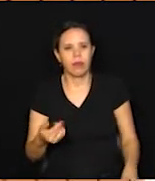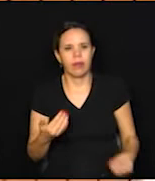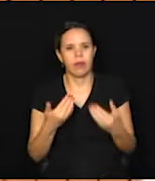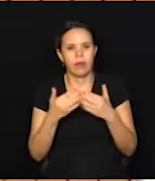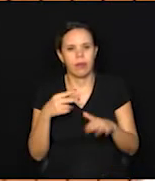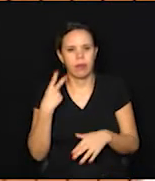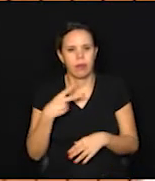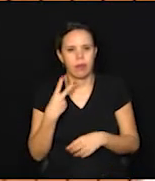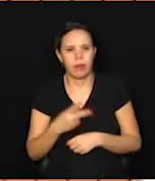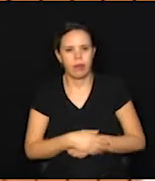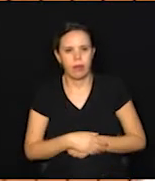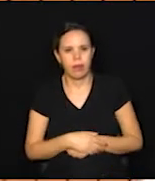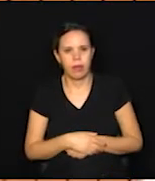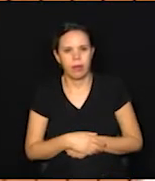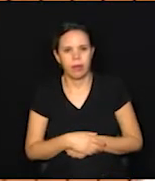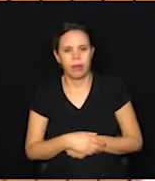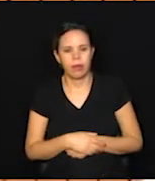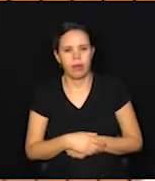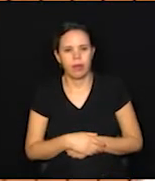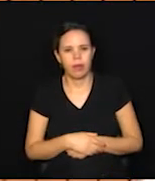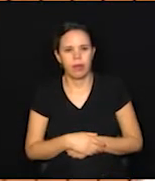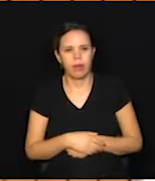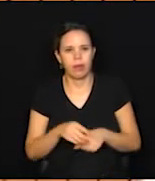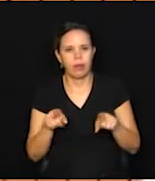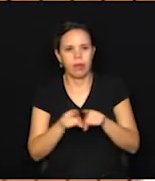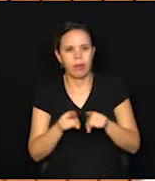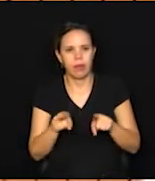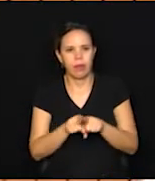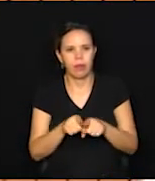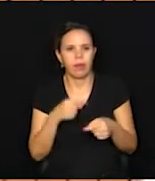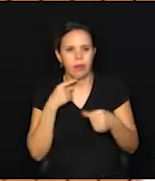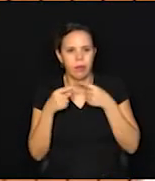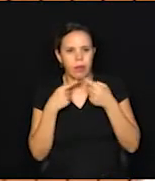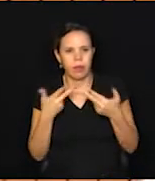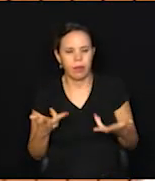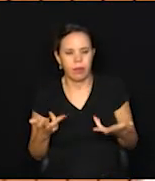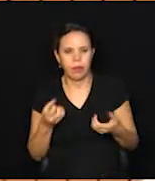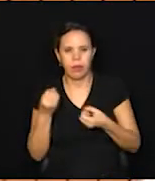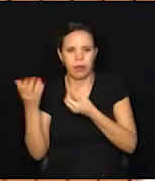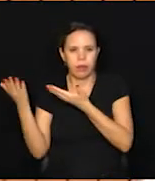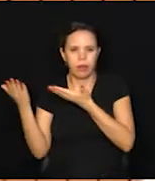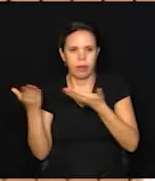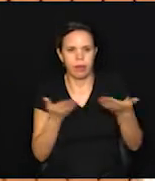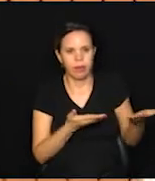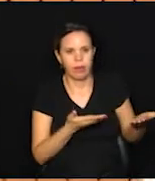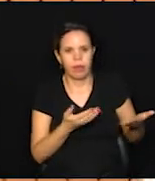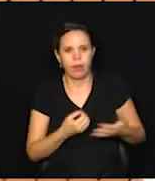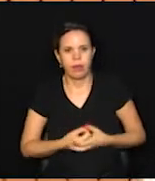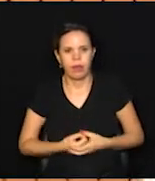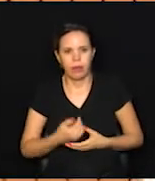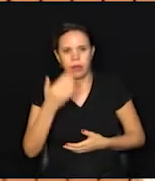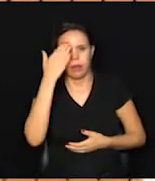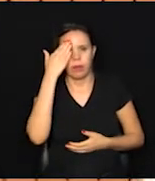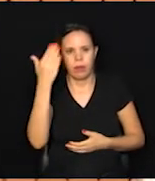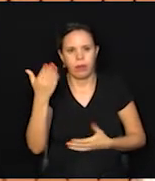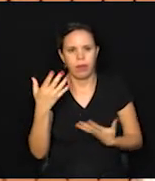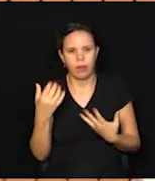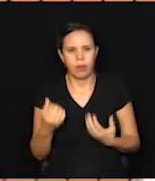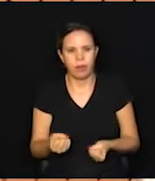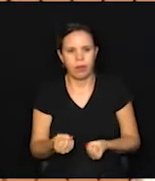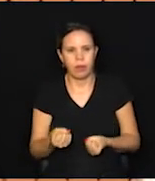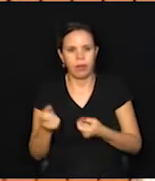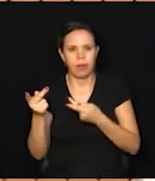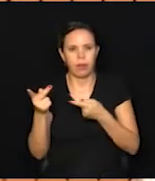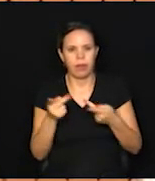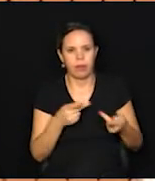que façam as suas considerações e também os seus questionamentos. Pedro, seja muito bem-vindo, muito obrigado por ter aceito esse nosso